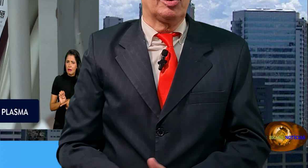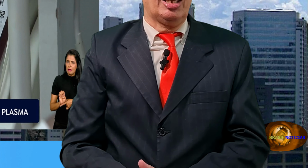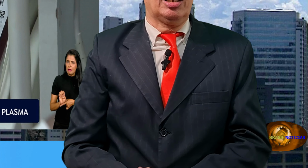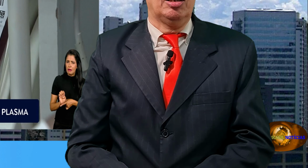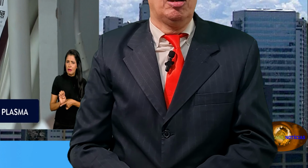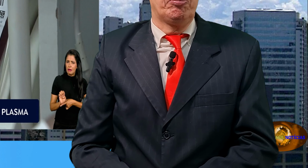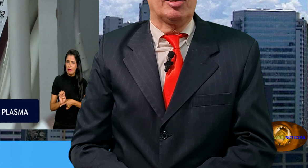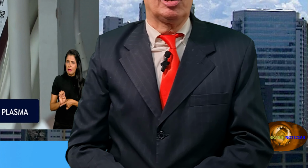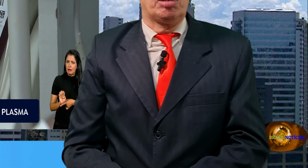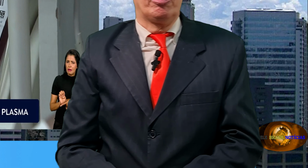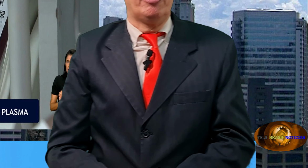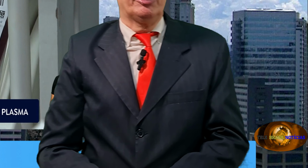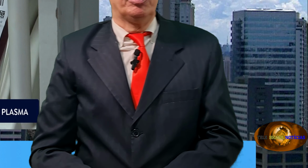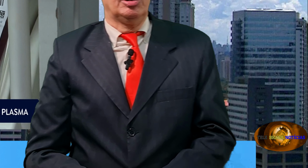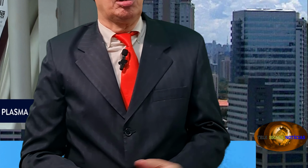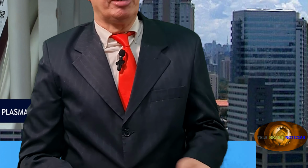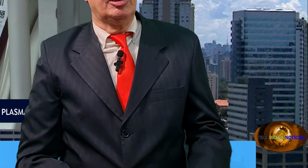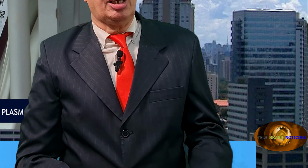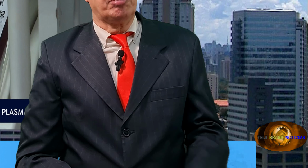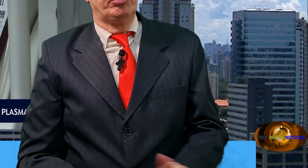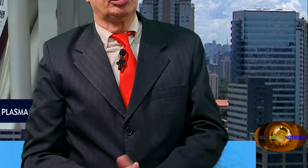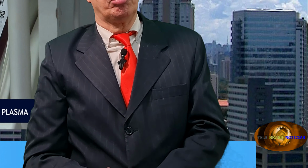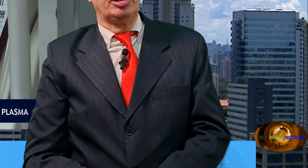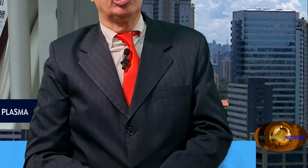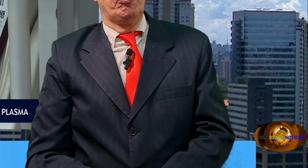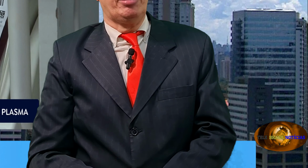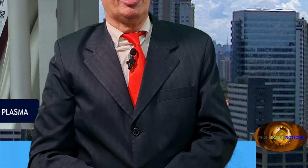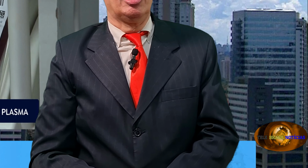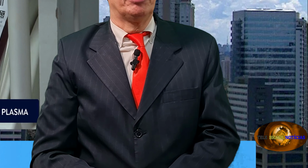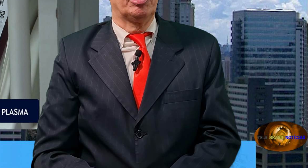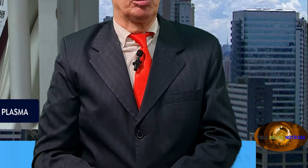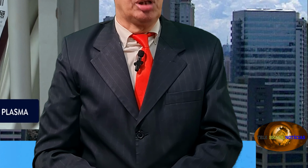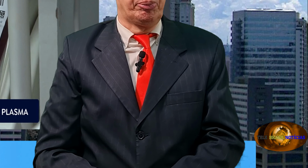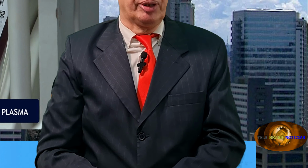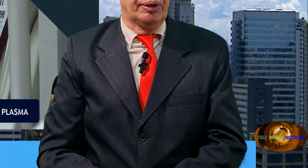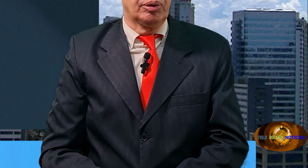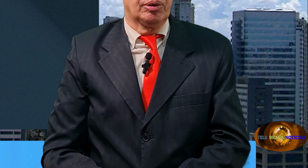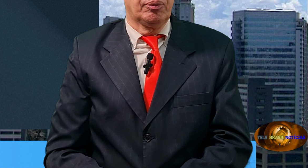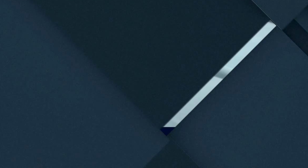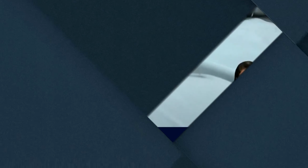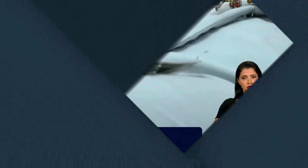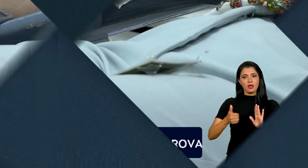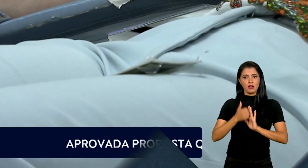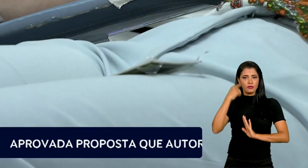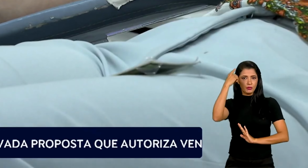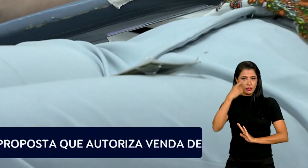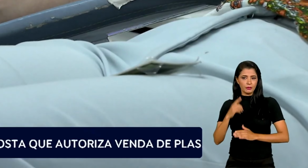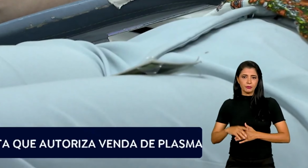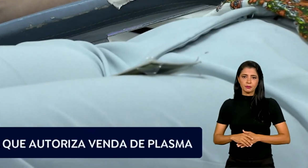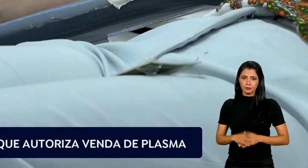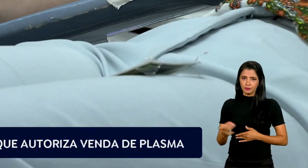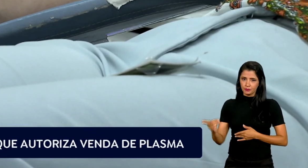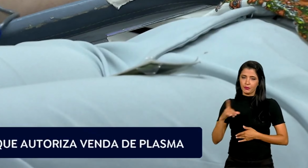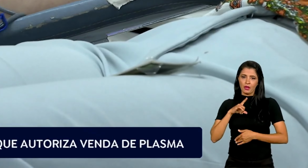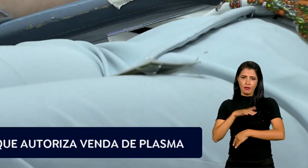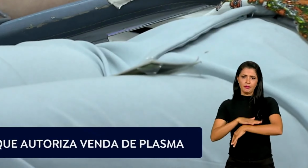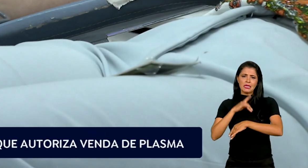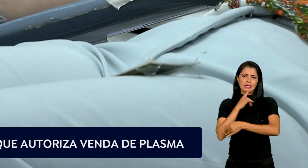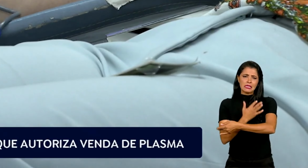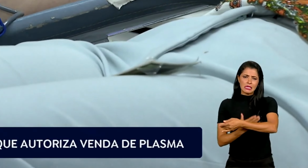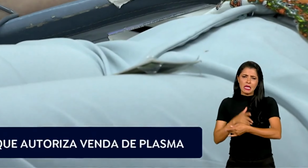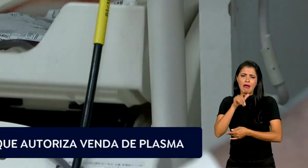agora segue para ser aprovado e também segue posteriormente para a Câmara dos Deputados. Um tecido que contém água, sais